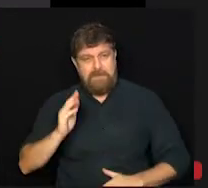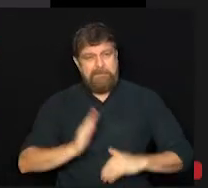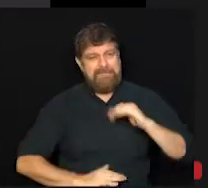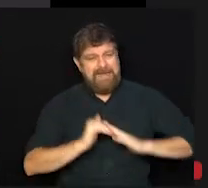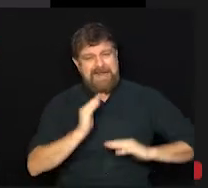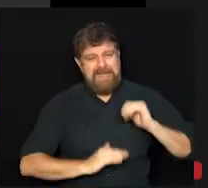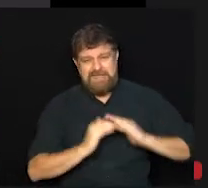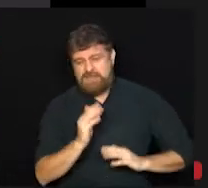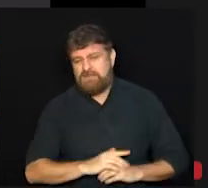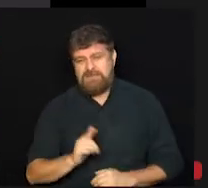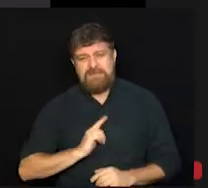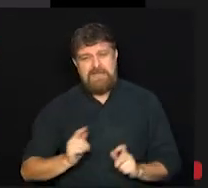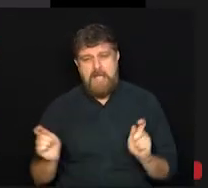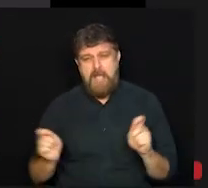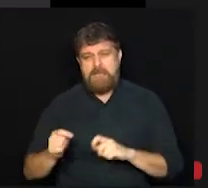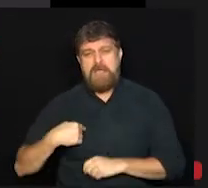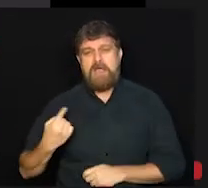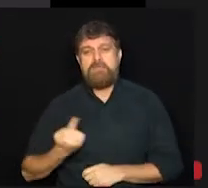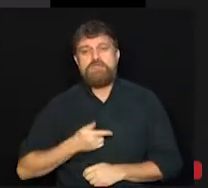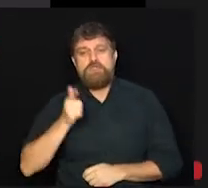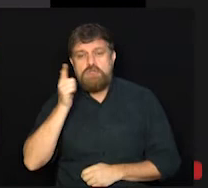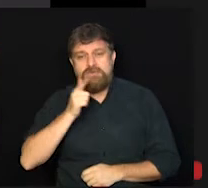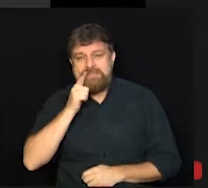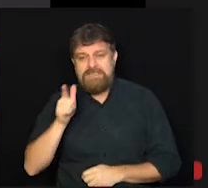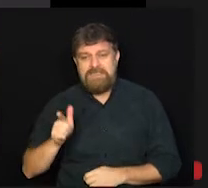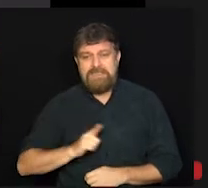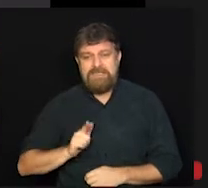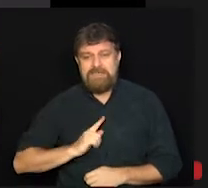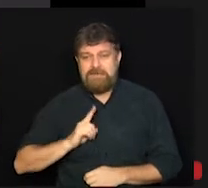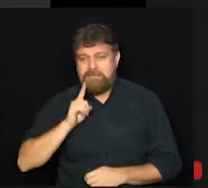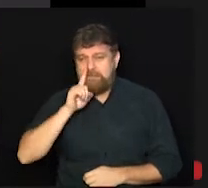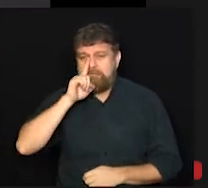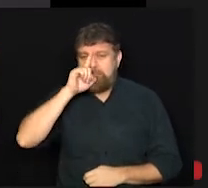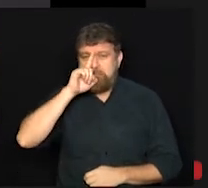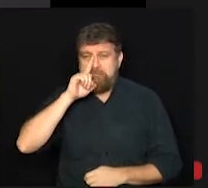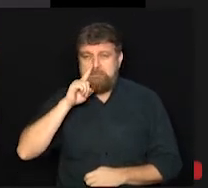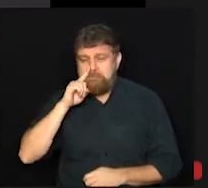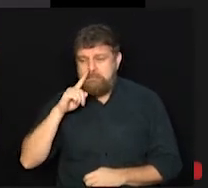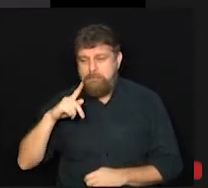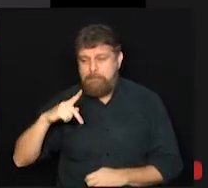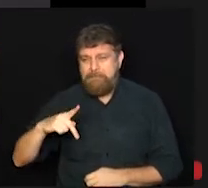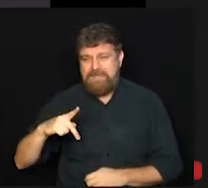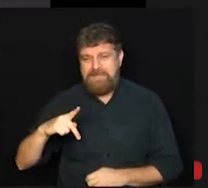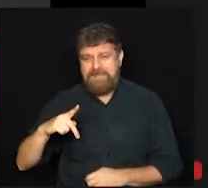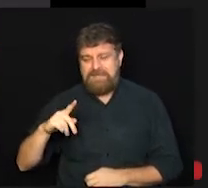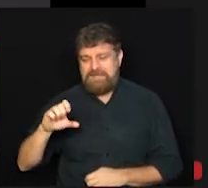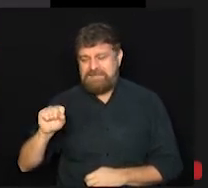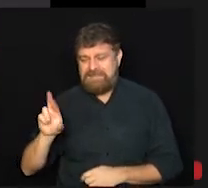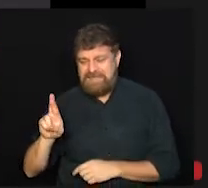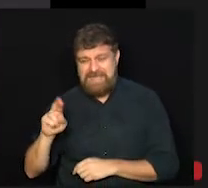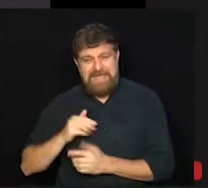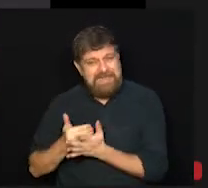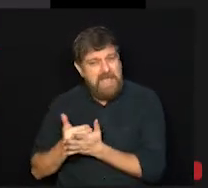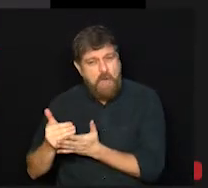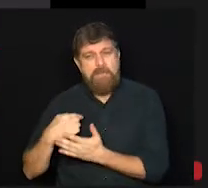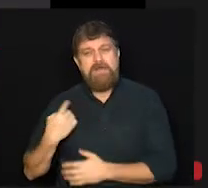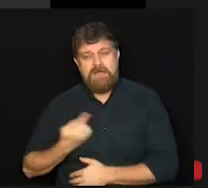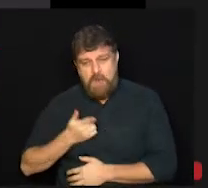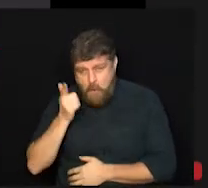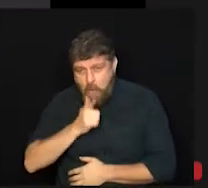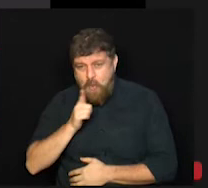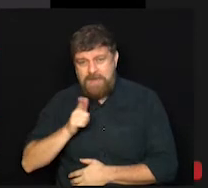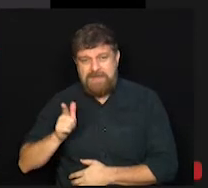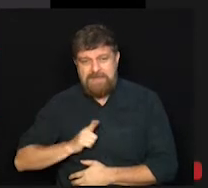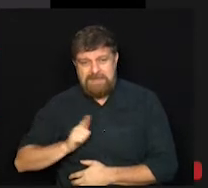ponto de permitir que a gente tenha acesso ao teste do PCR para Covid desde o começo. A possibilidade